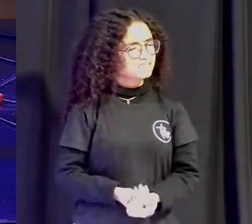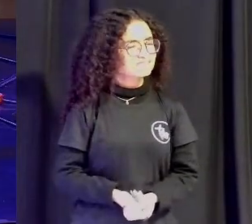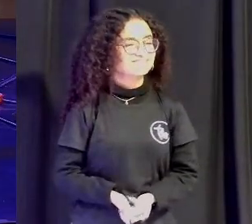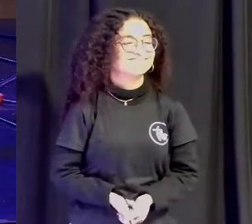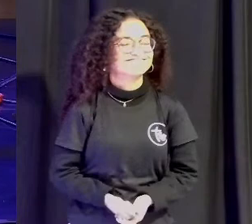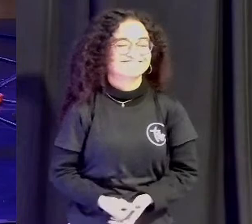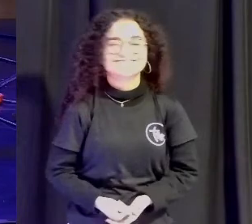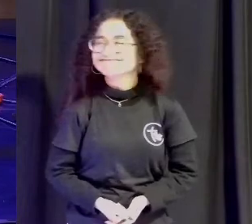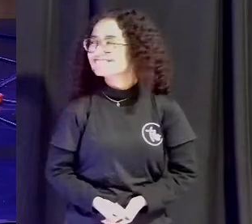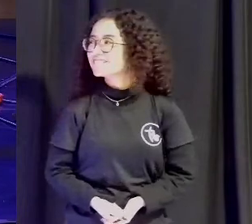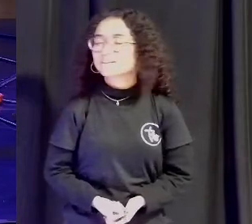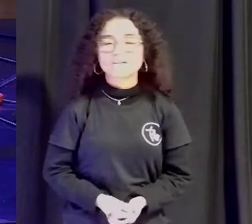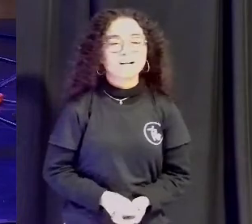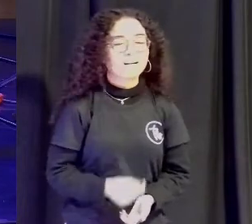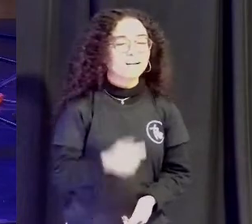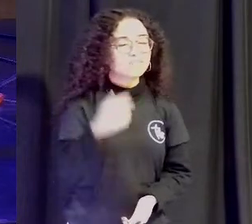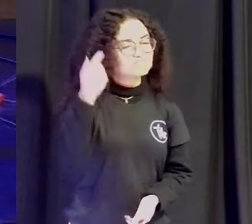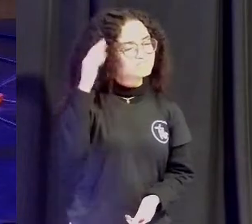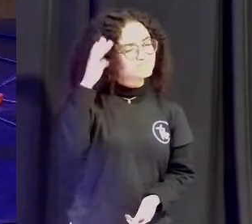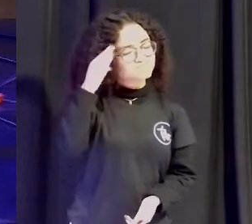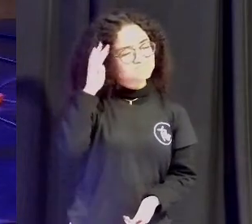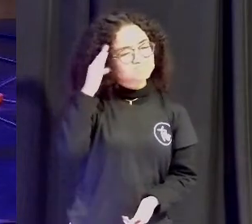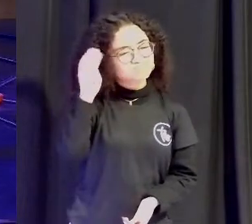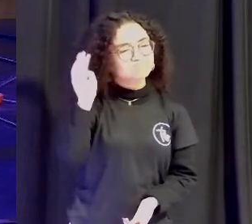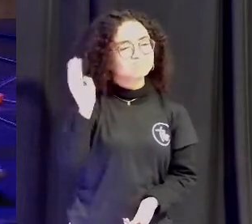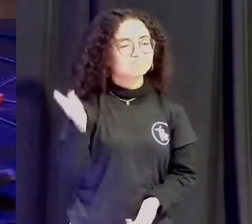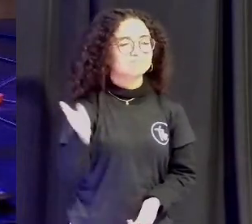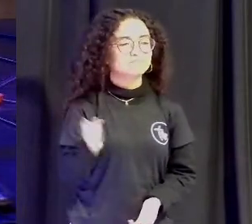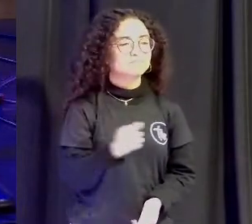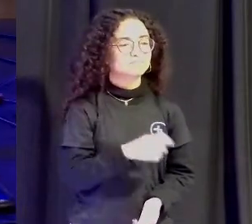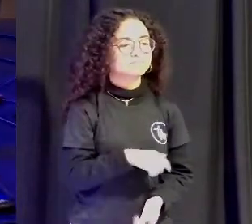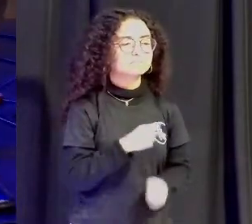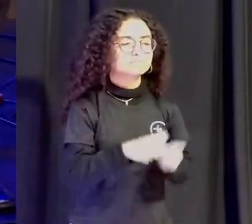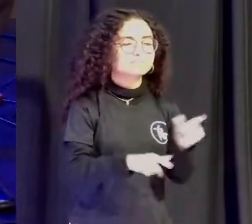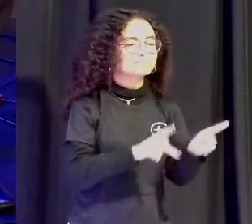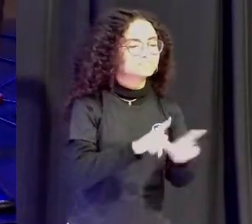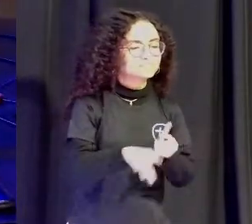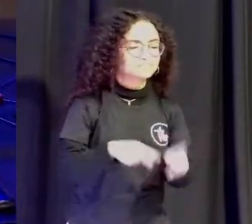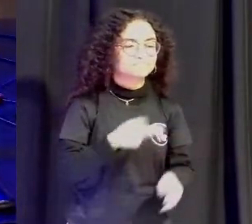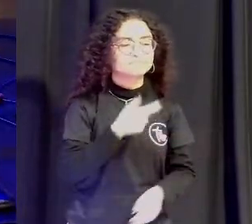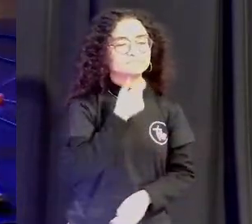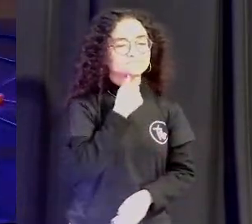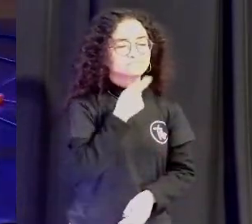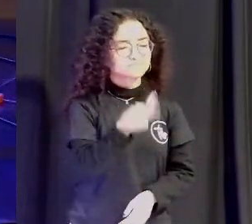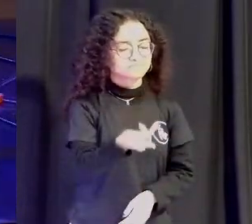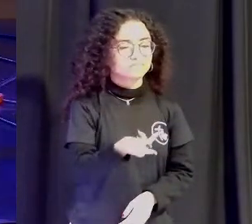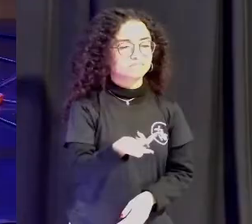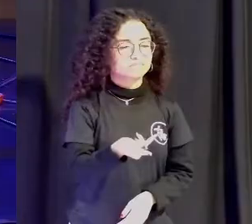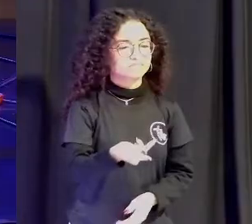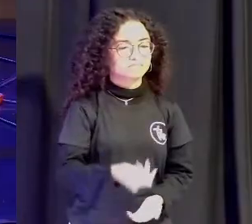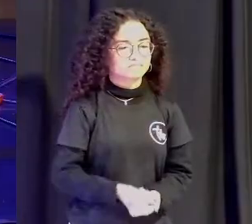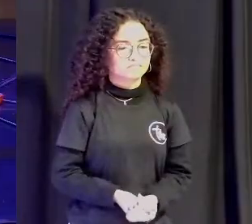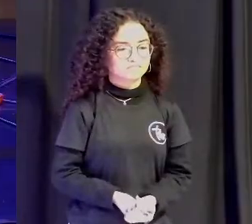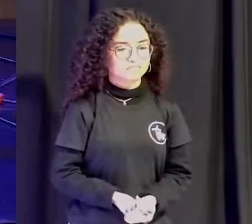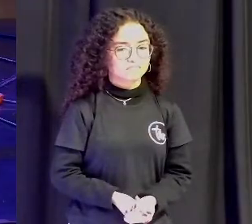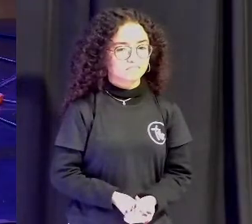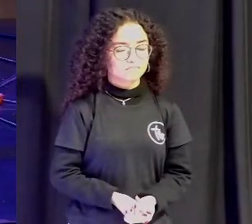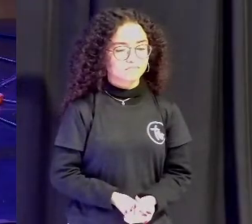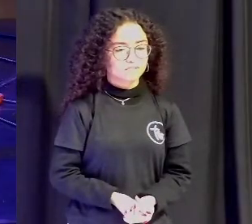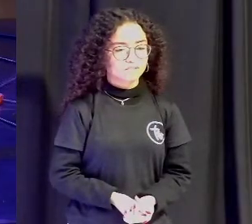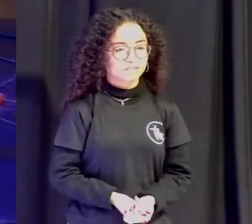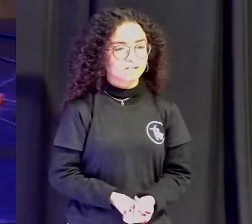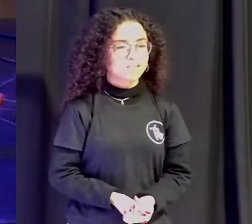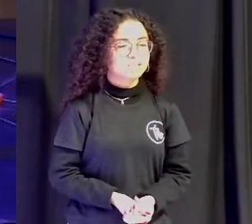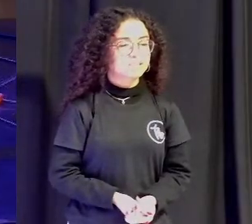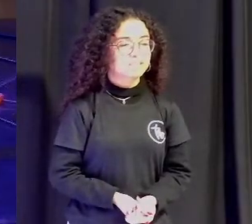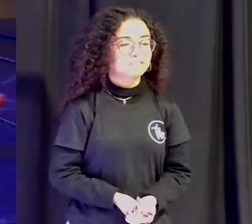Eu não sei para que público você tem falado, mas é fato, não importa se são